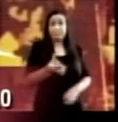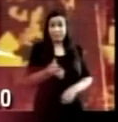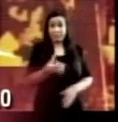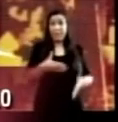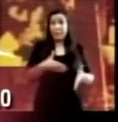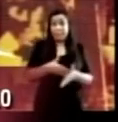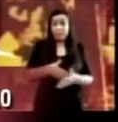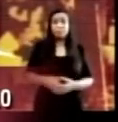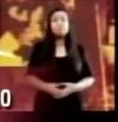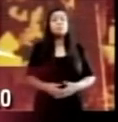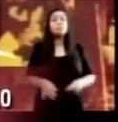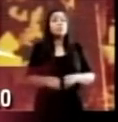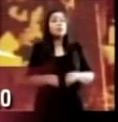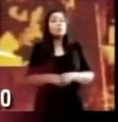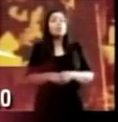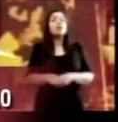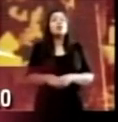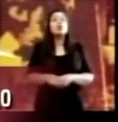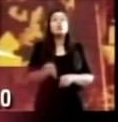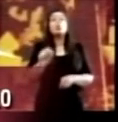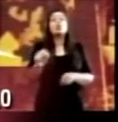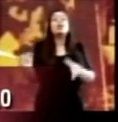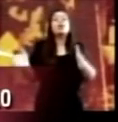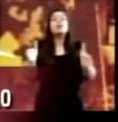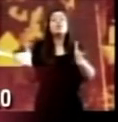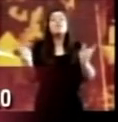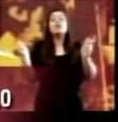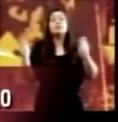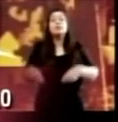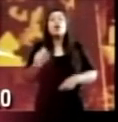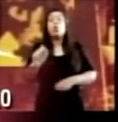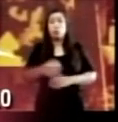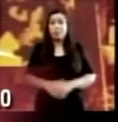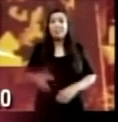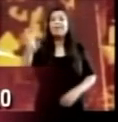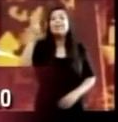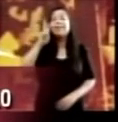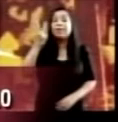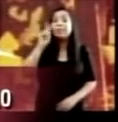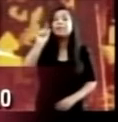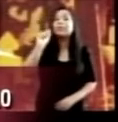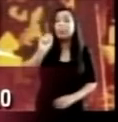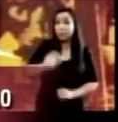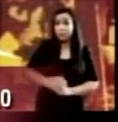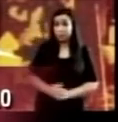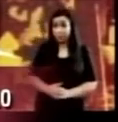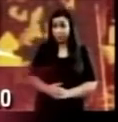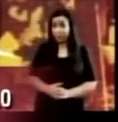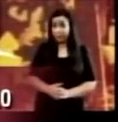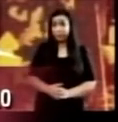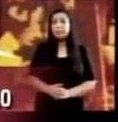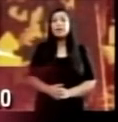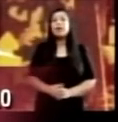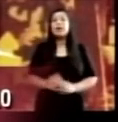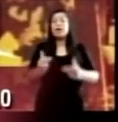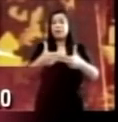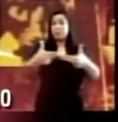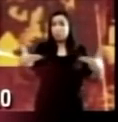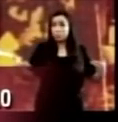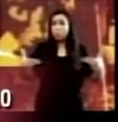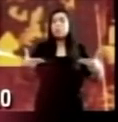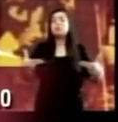As atividades que são permitidas nessa fase, lembrando que essas atividades